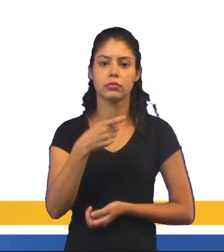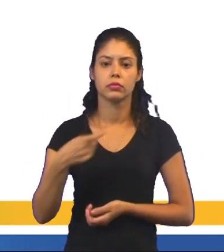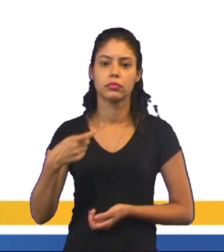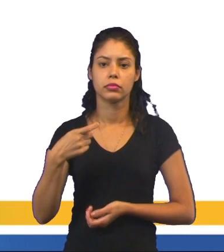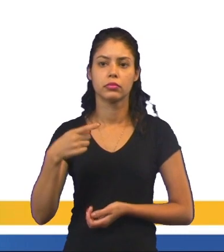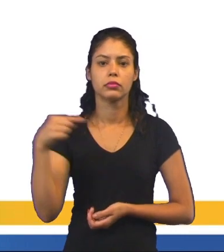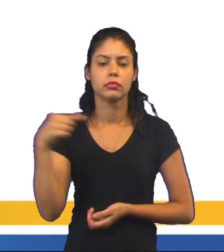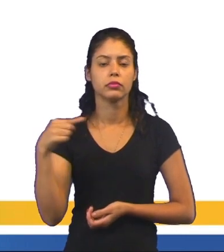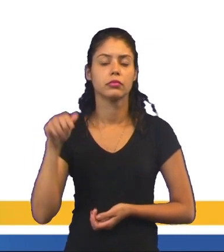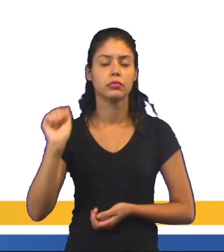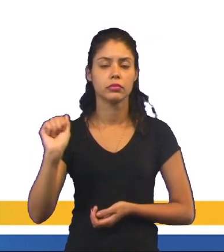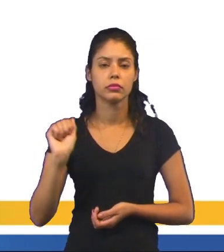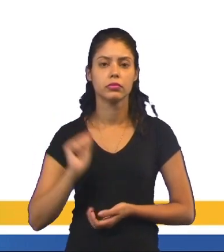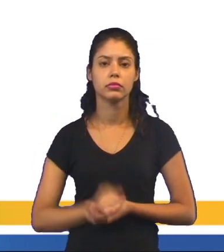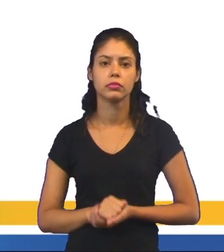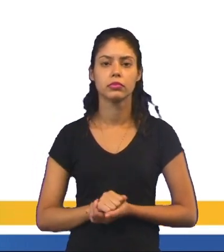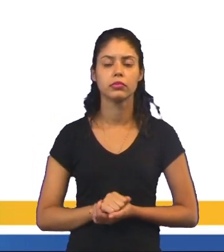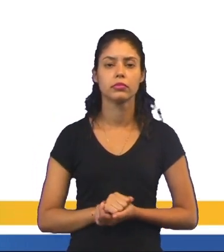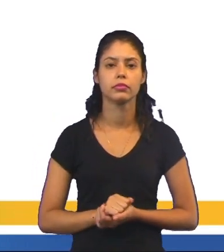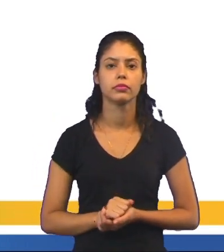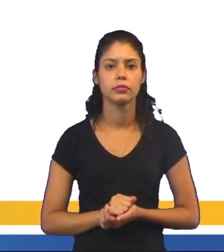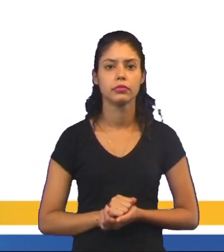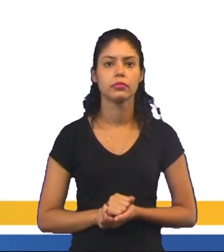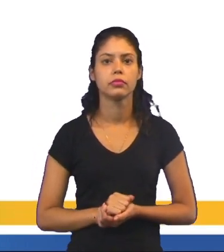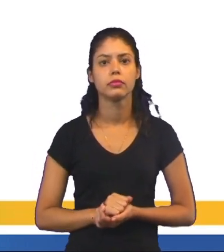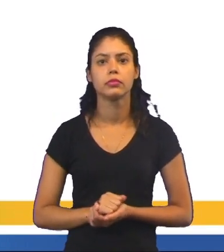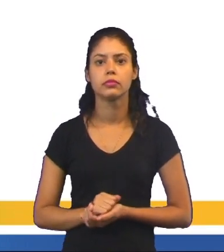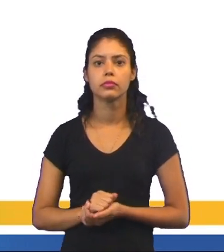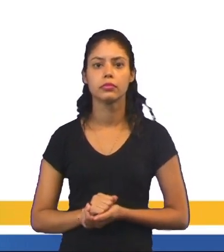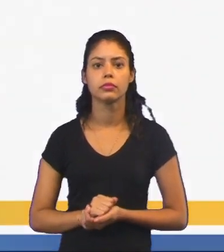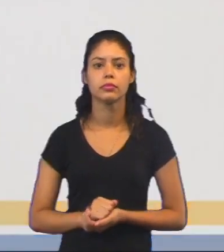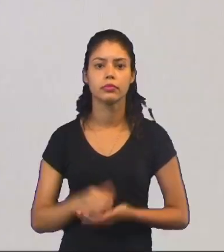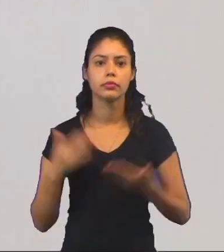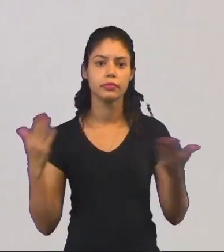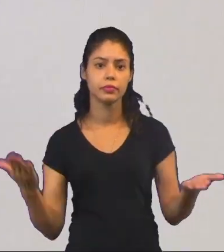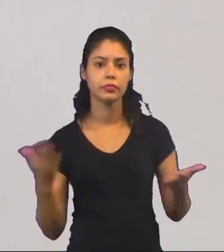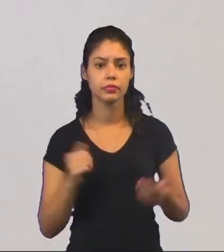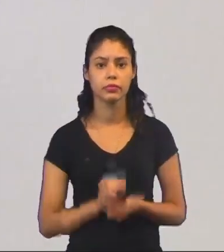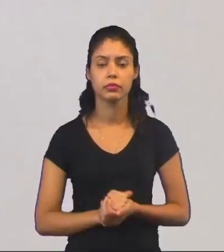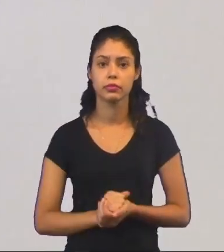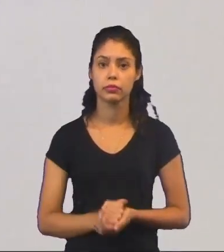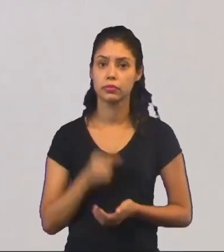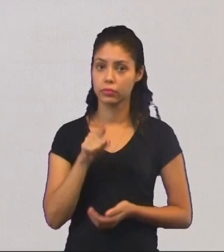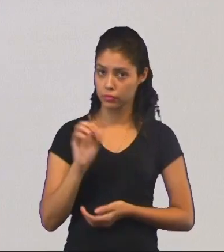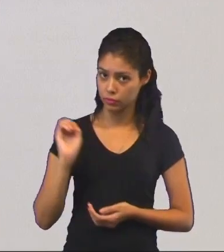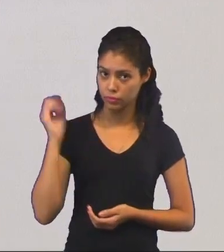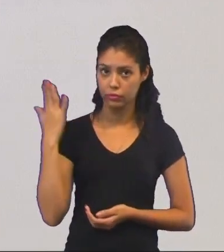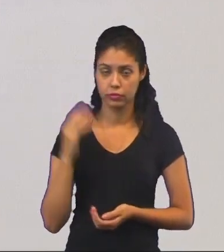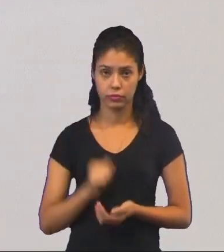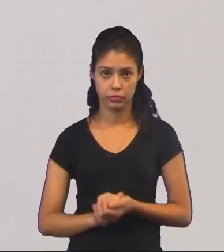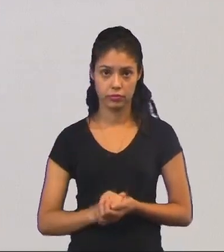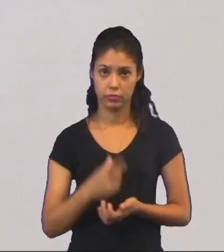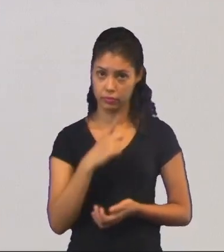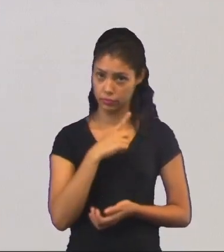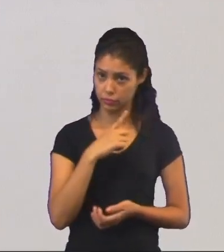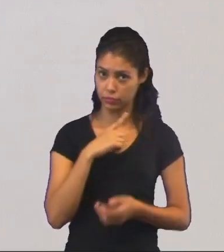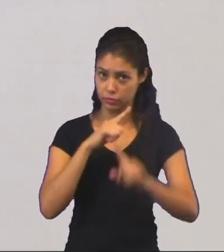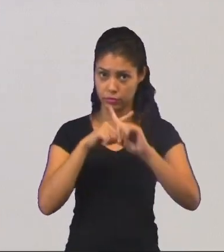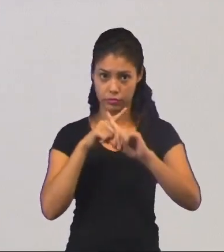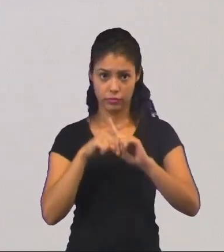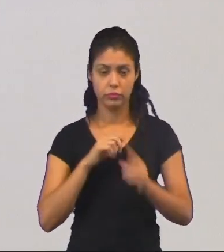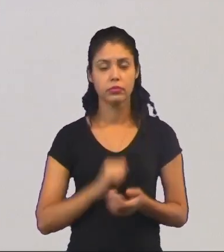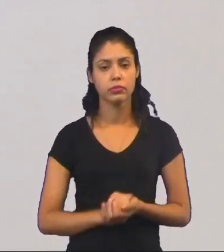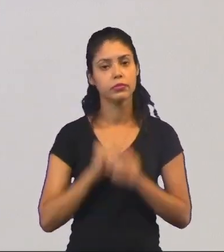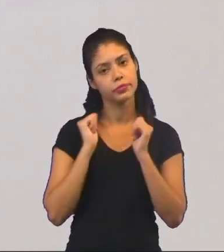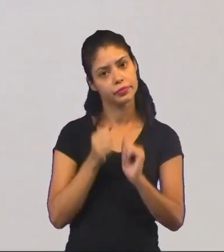M vezes x menos a própria solta Então nesse caso a gente tem as